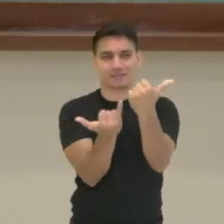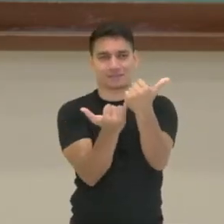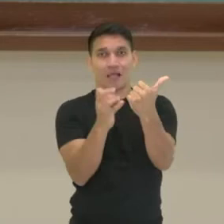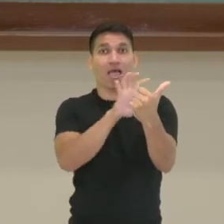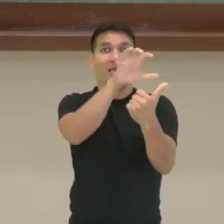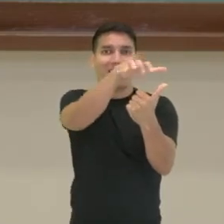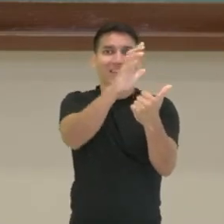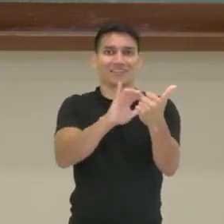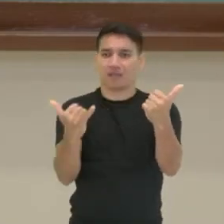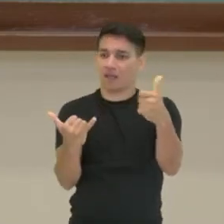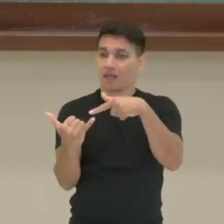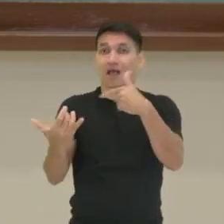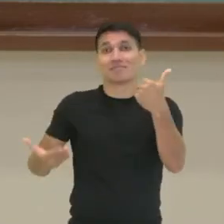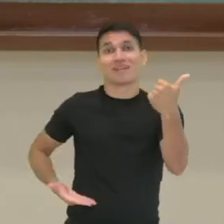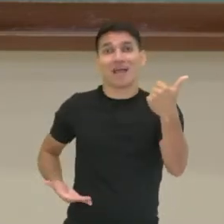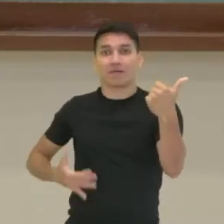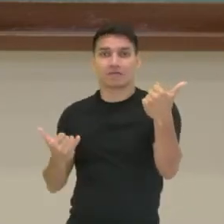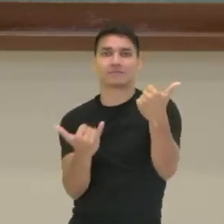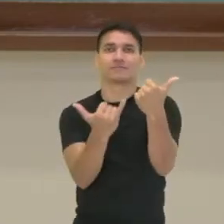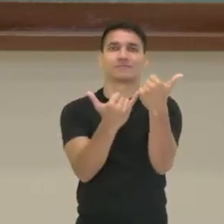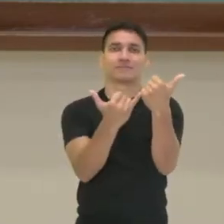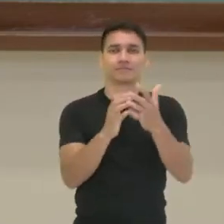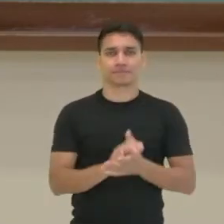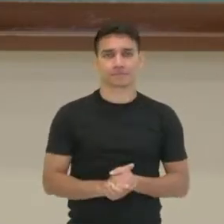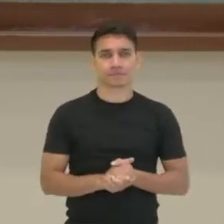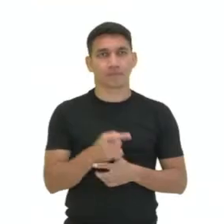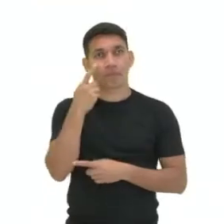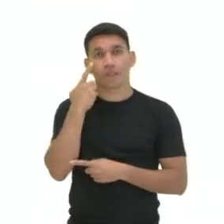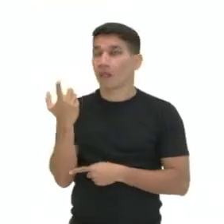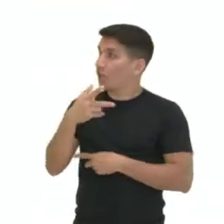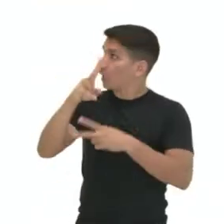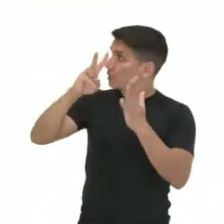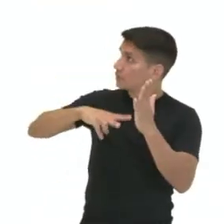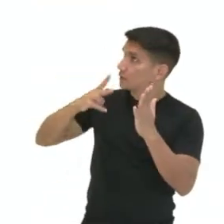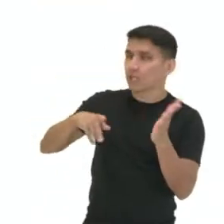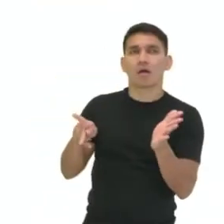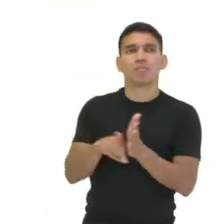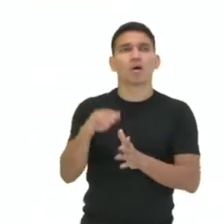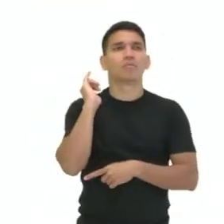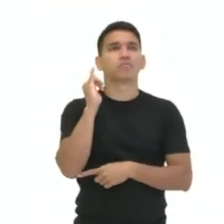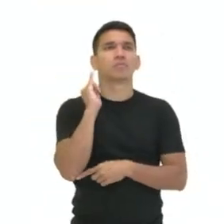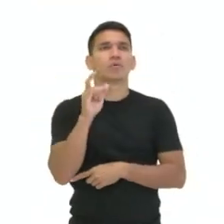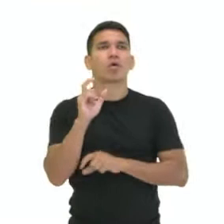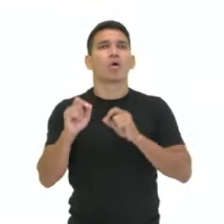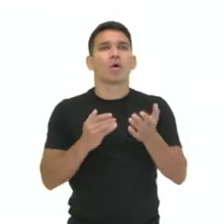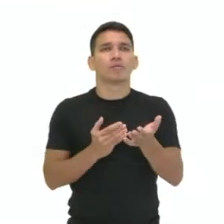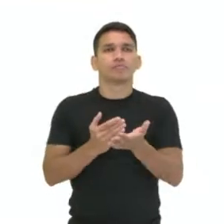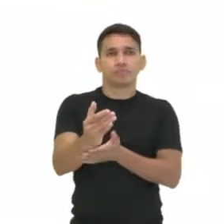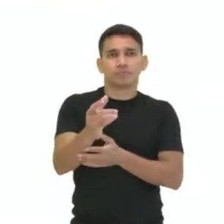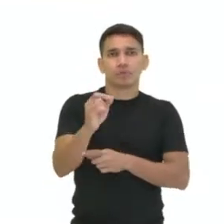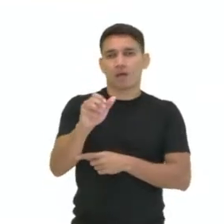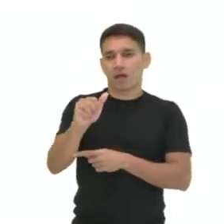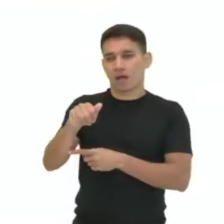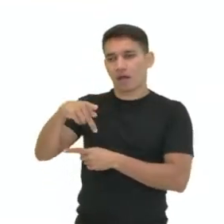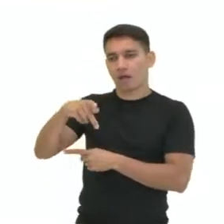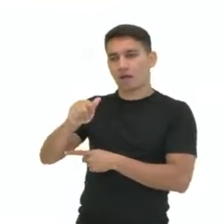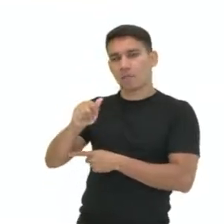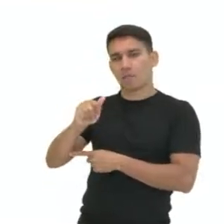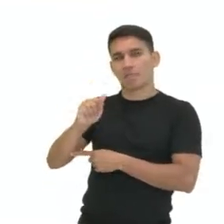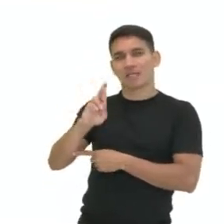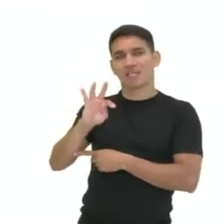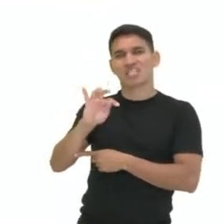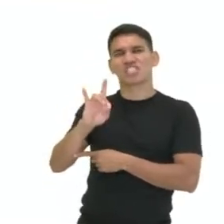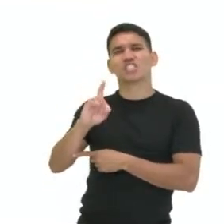da principal. Vamos ler agora um fragmento de um conto aqui chamado A Partida, do